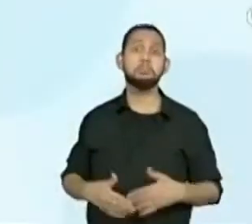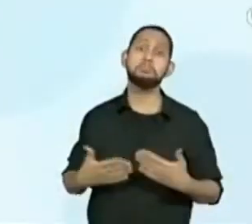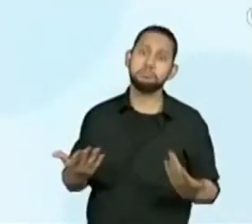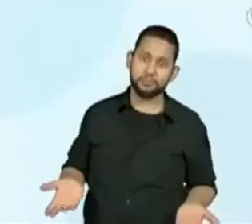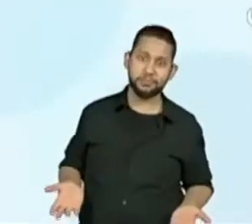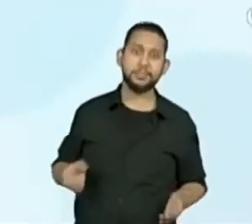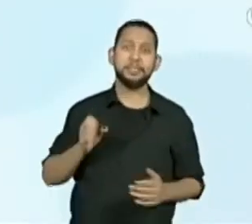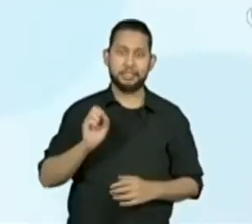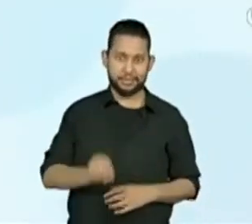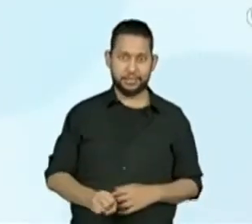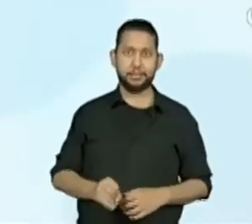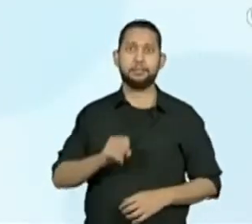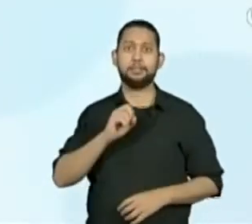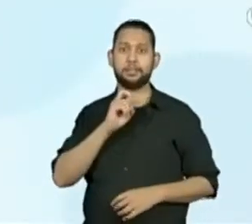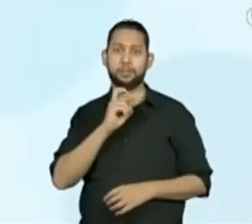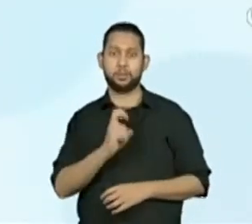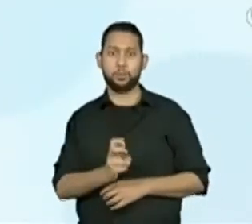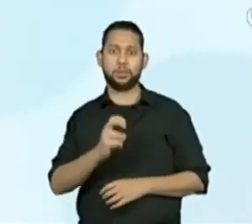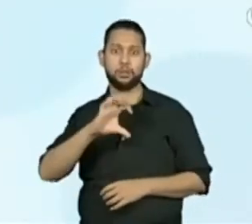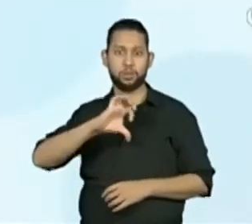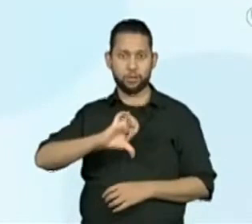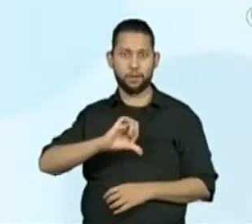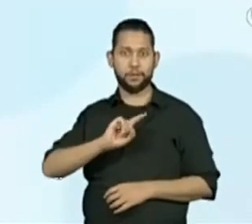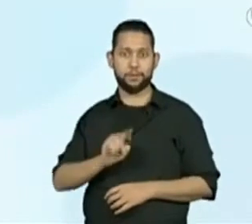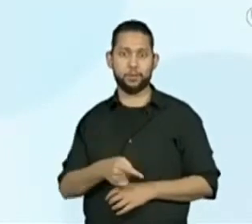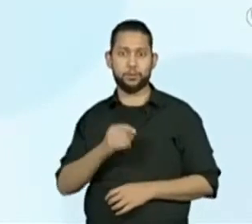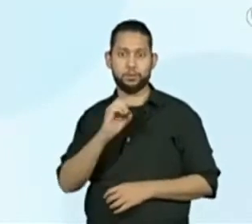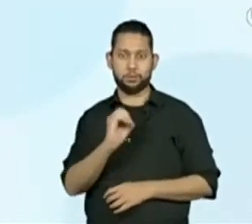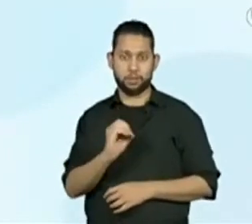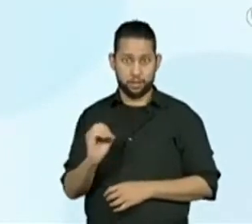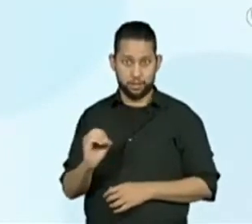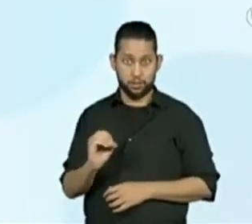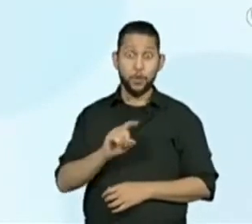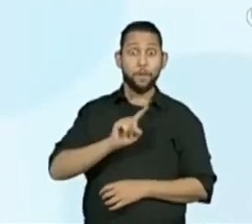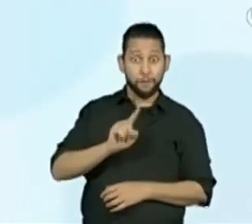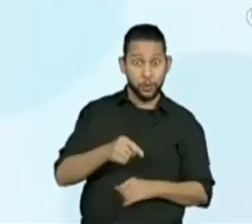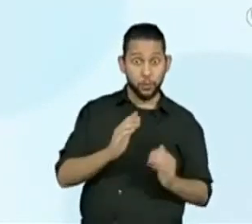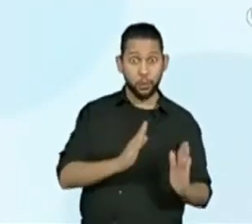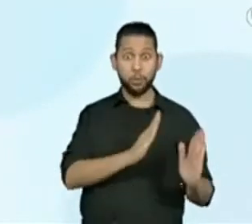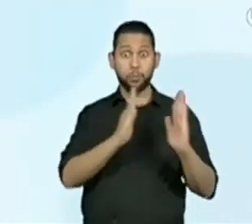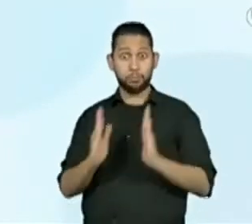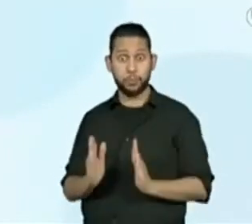quando a gente caminha com a, uma casa aqui ó